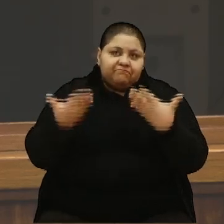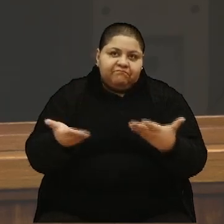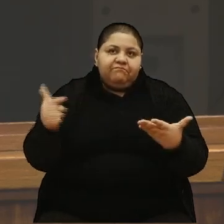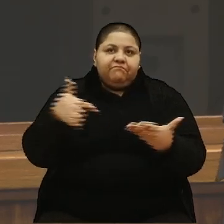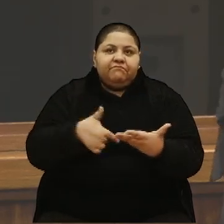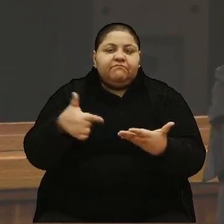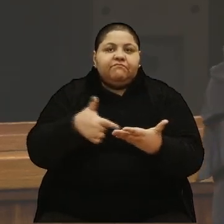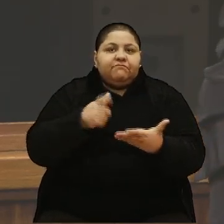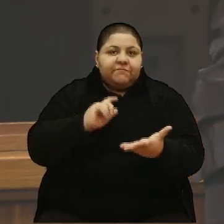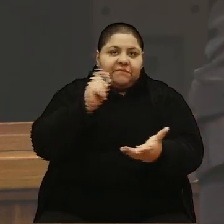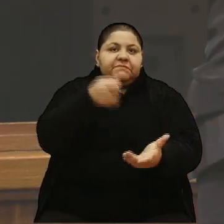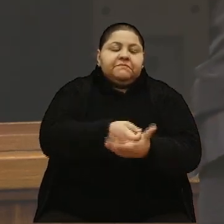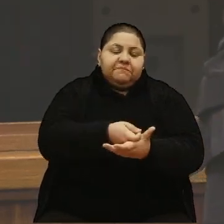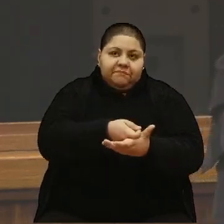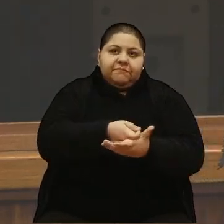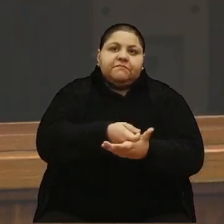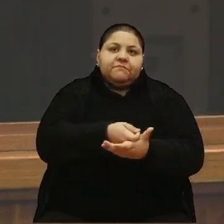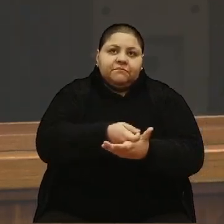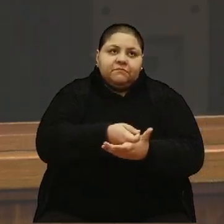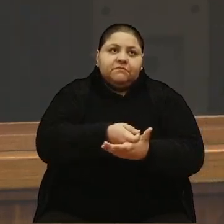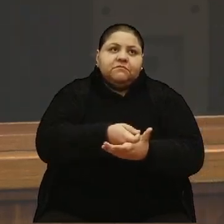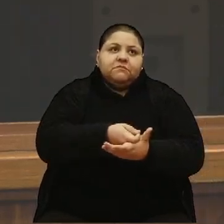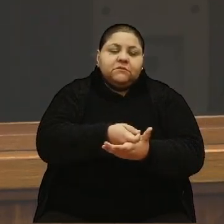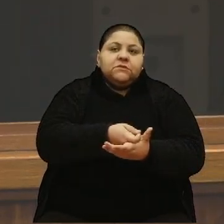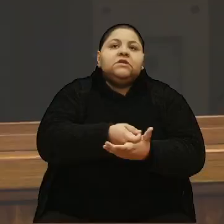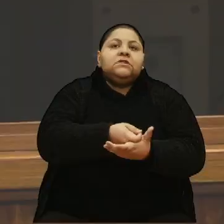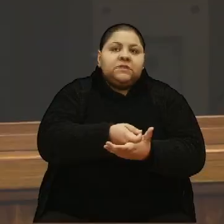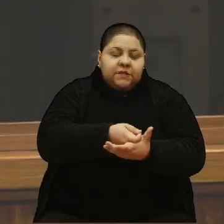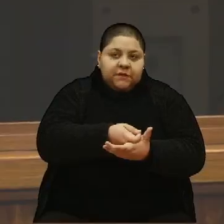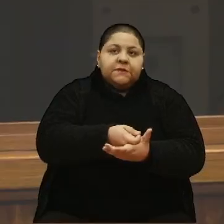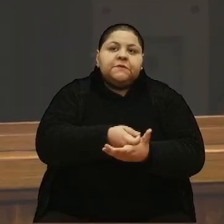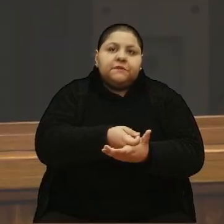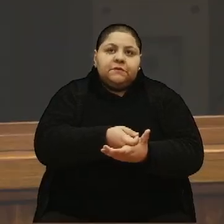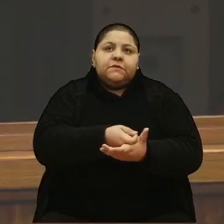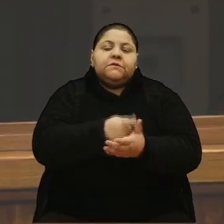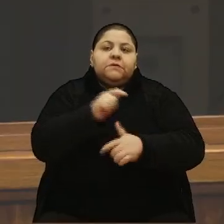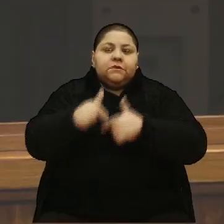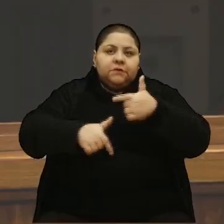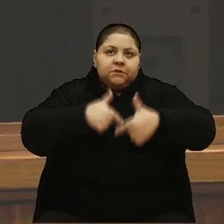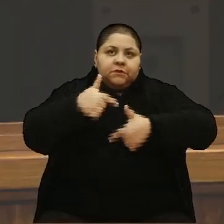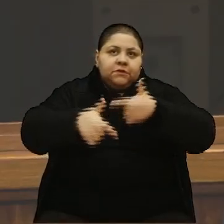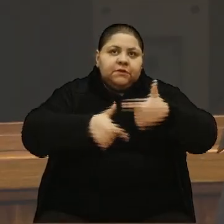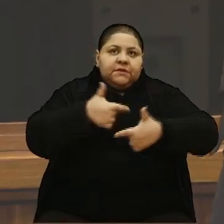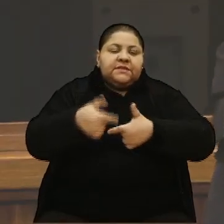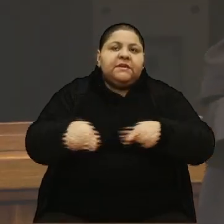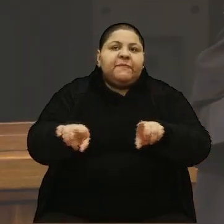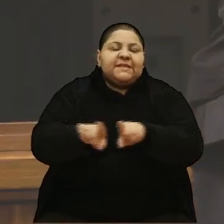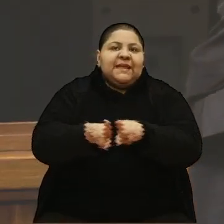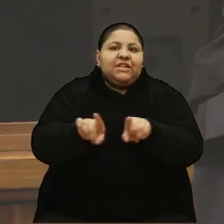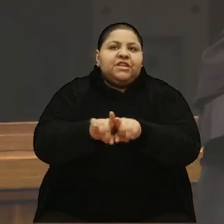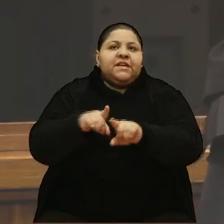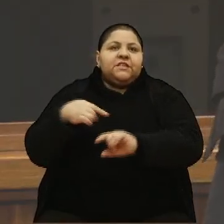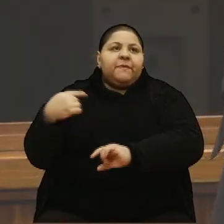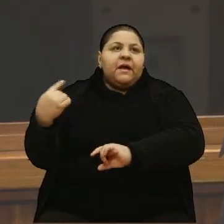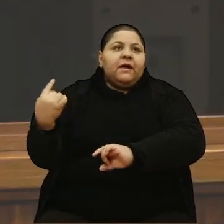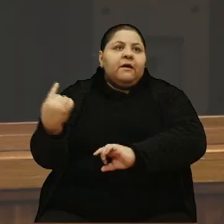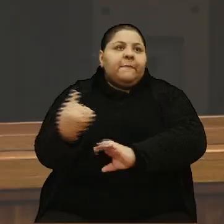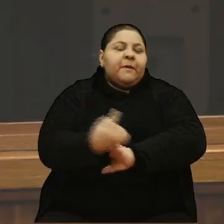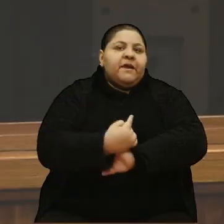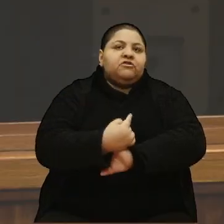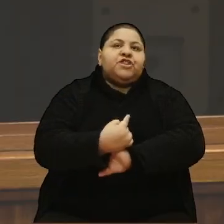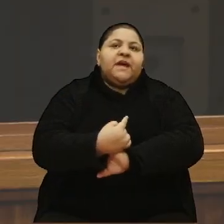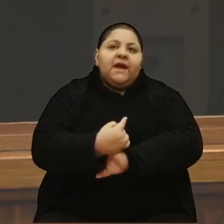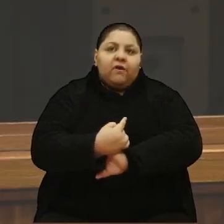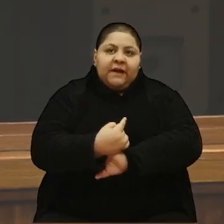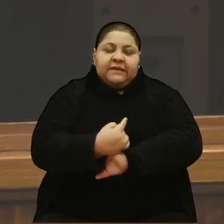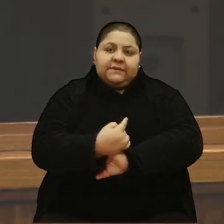sendo bancados pelo Ministério de Trabalho e Emprego, Então, vai